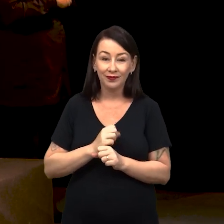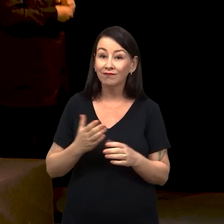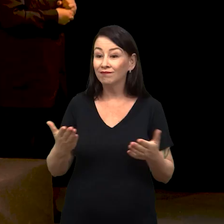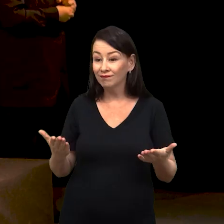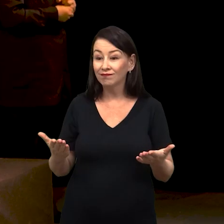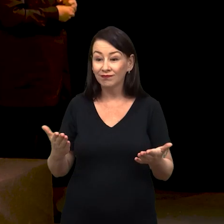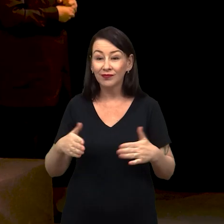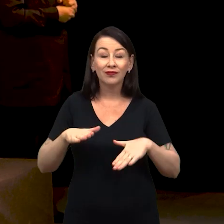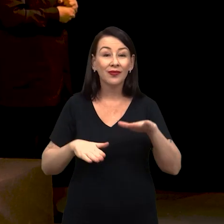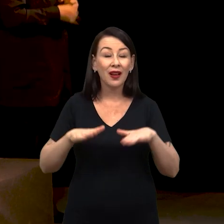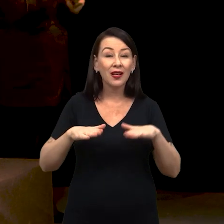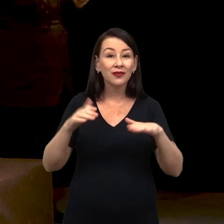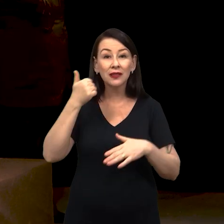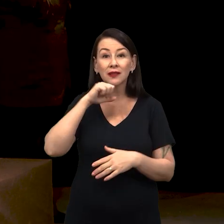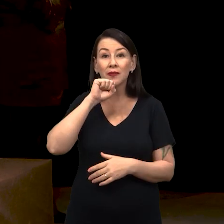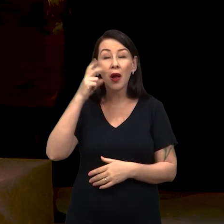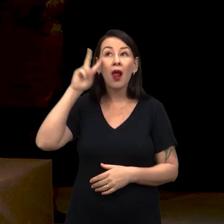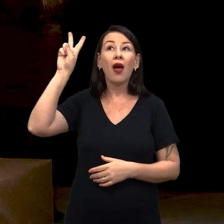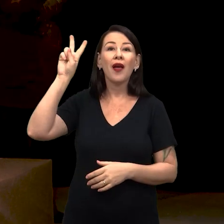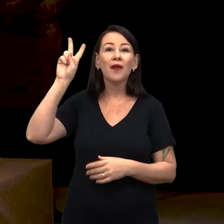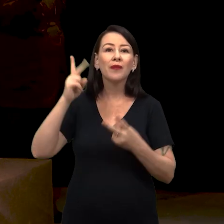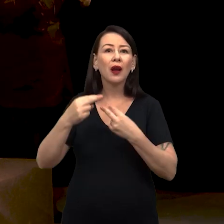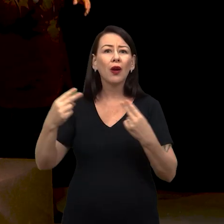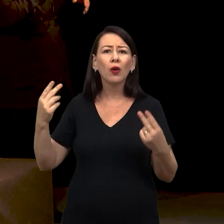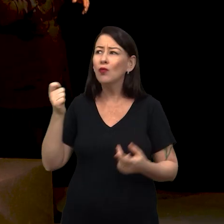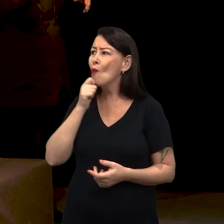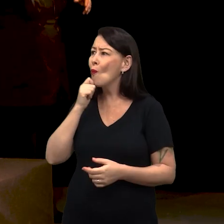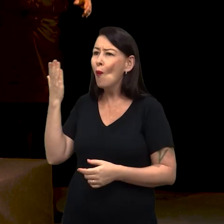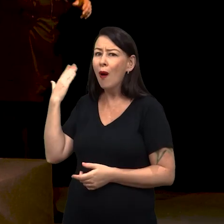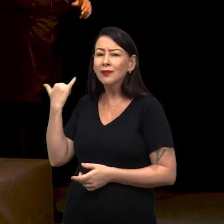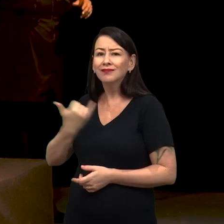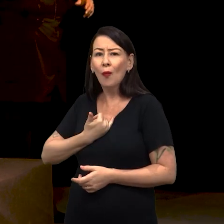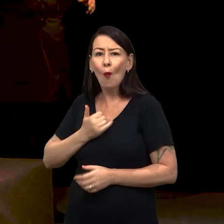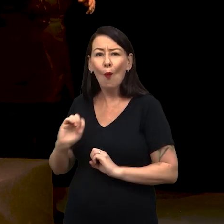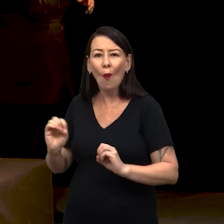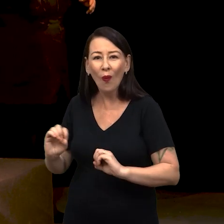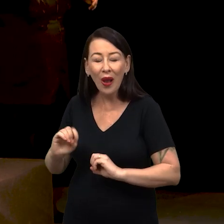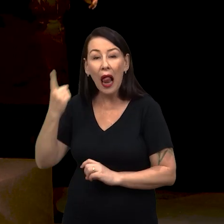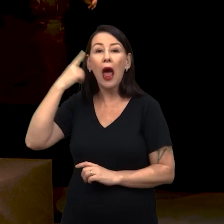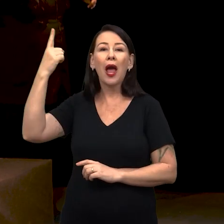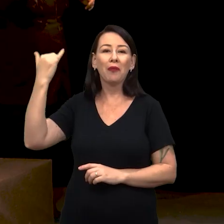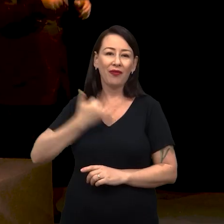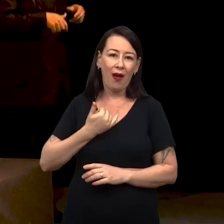E acontece ainda dela lembrar de coisas que ela nunca me cantou.